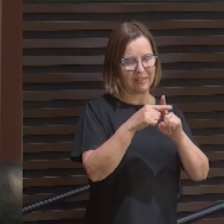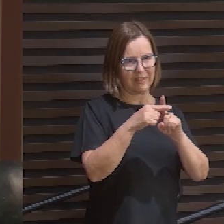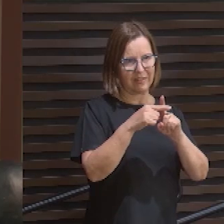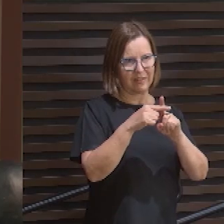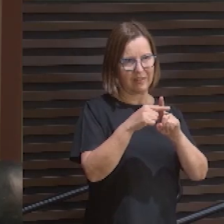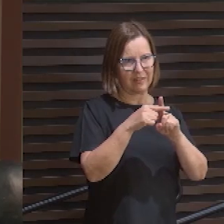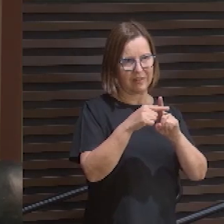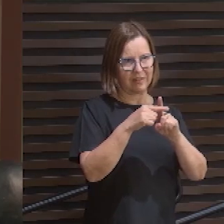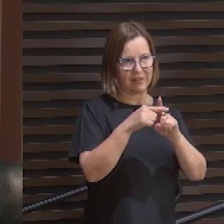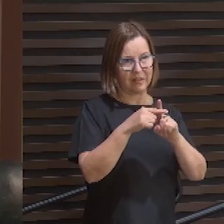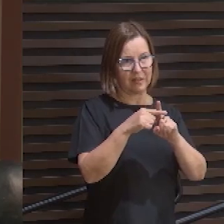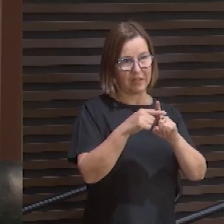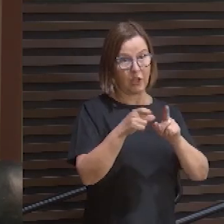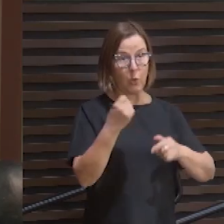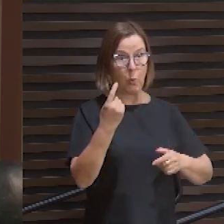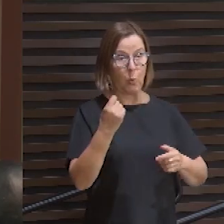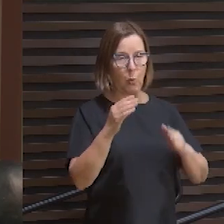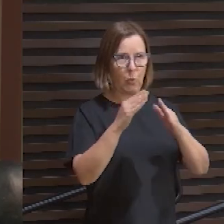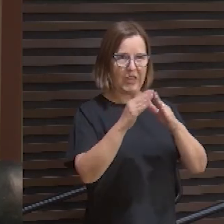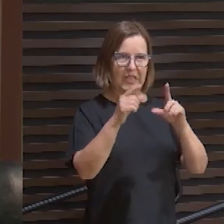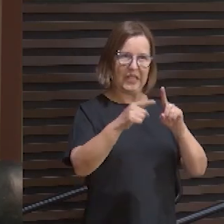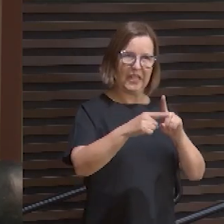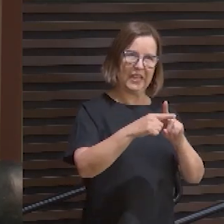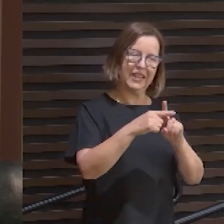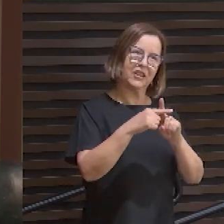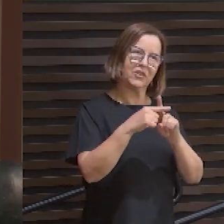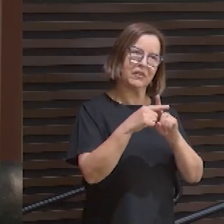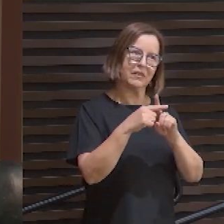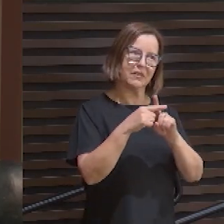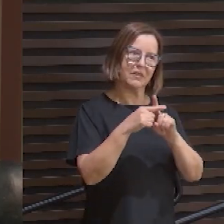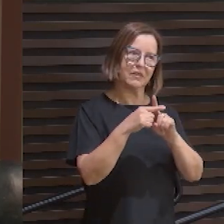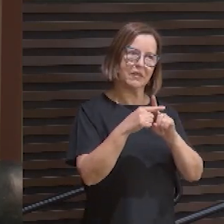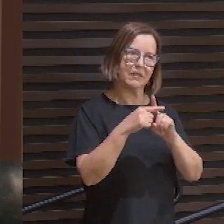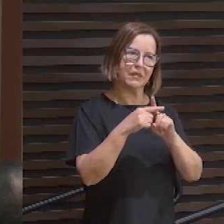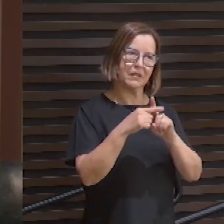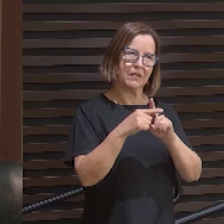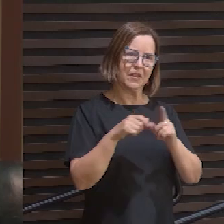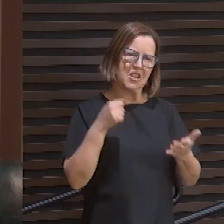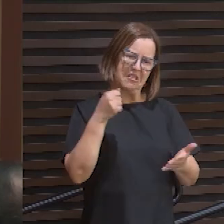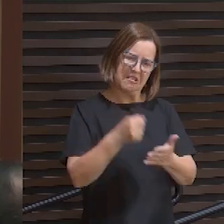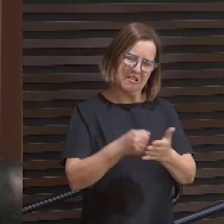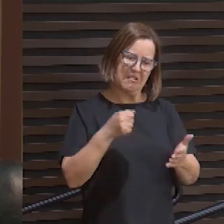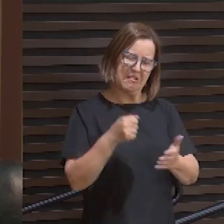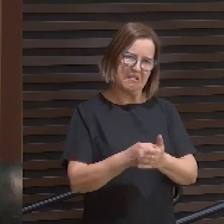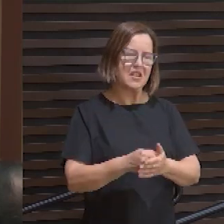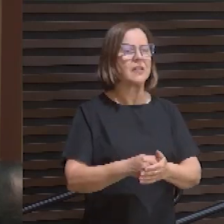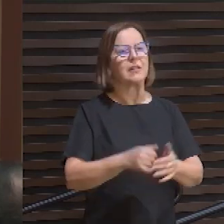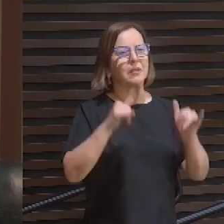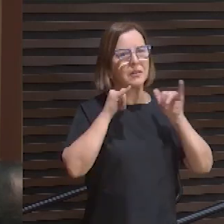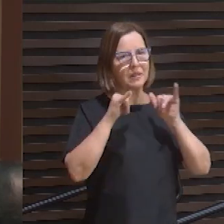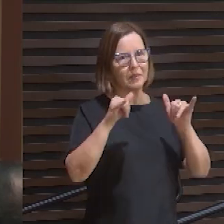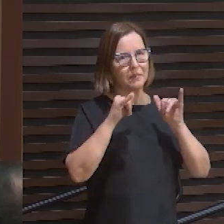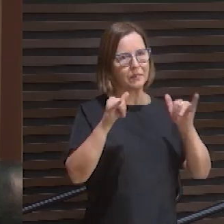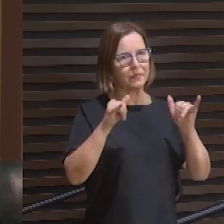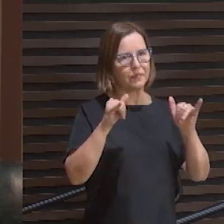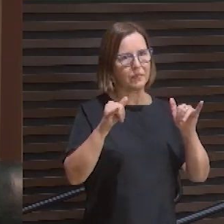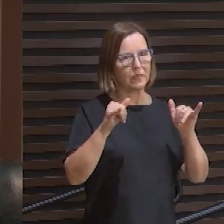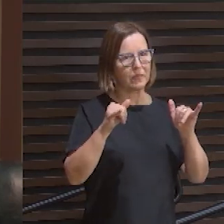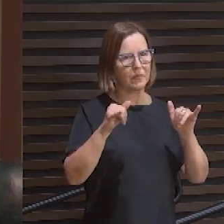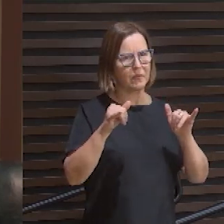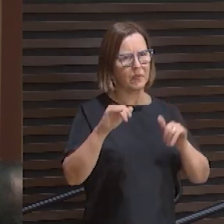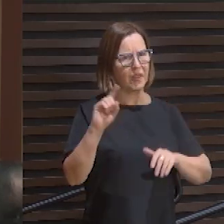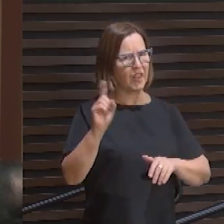é a única igreja que insiste com uma mensagem que não é